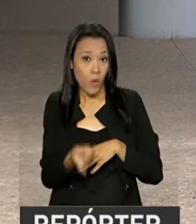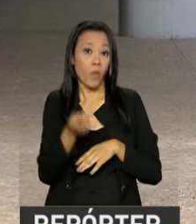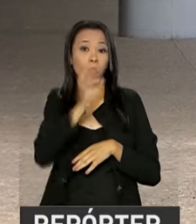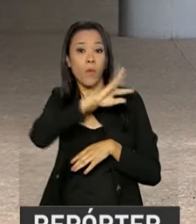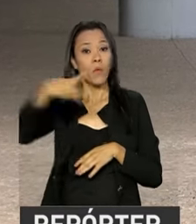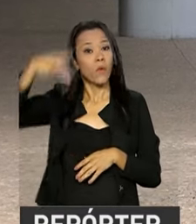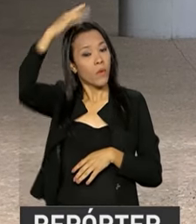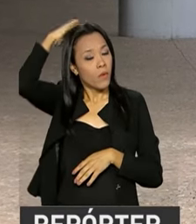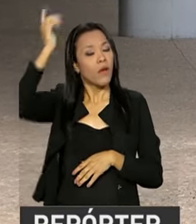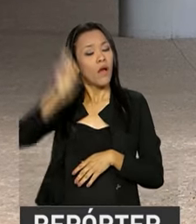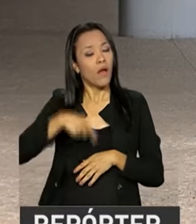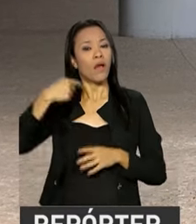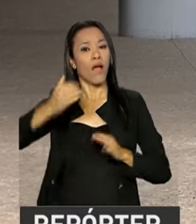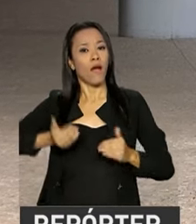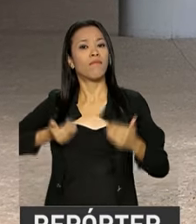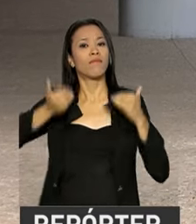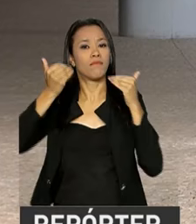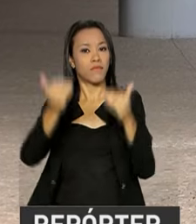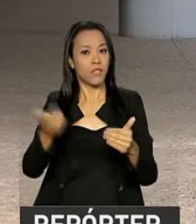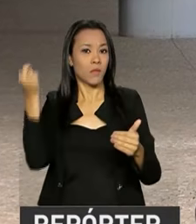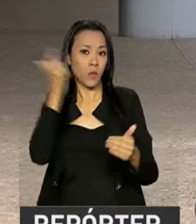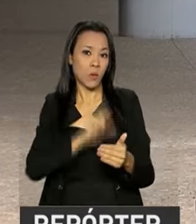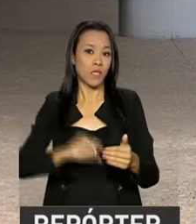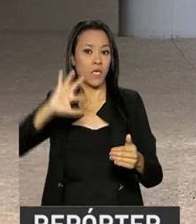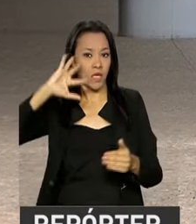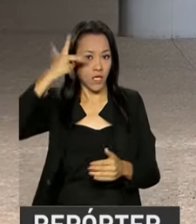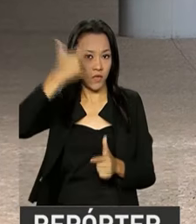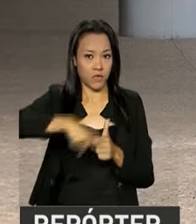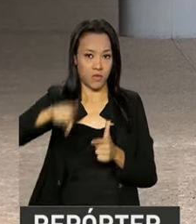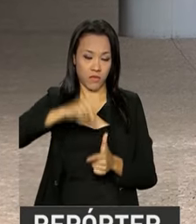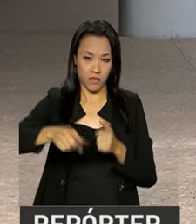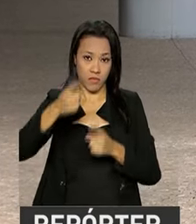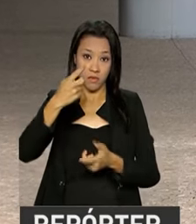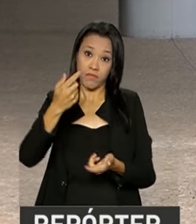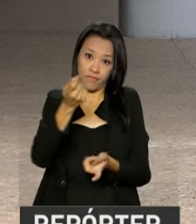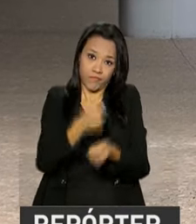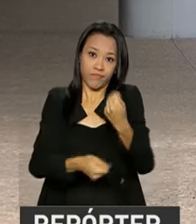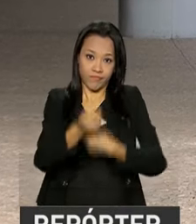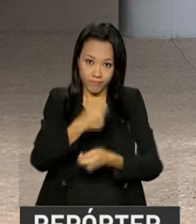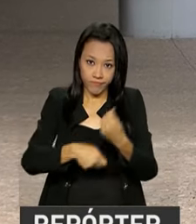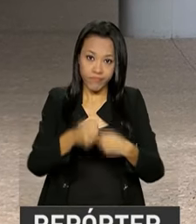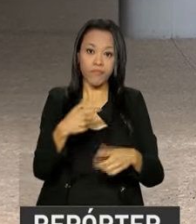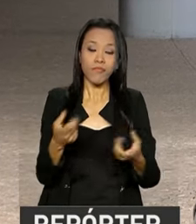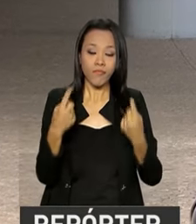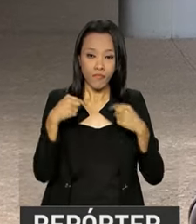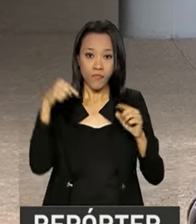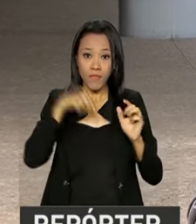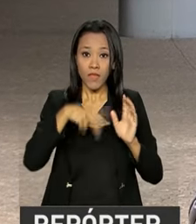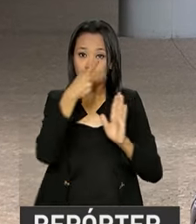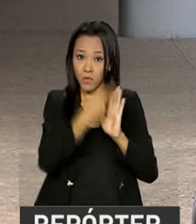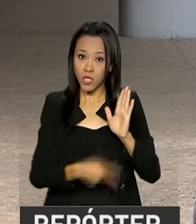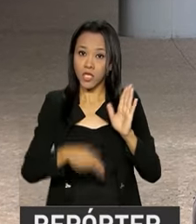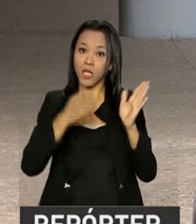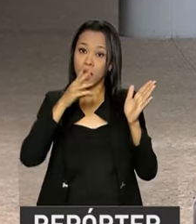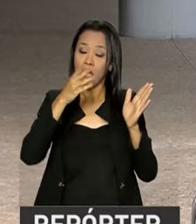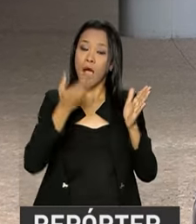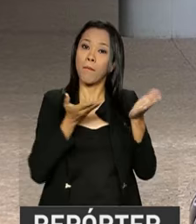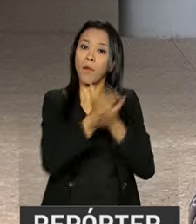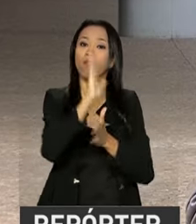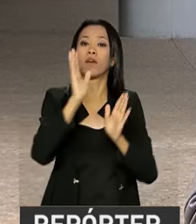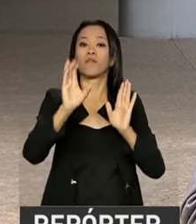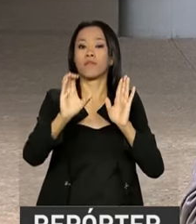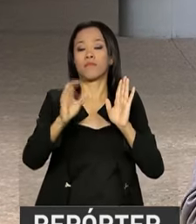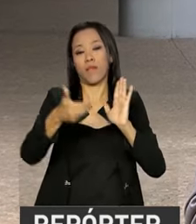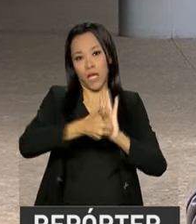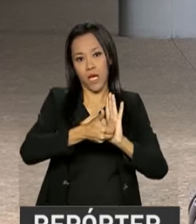avanço para superar a crise econômica brasileira a gente lembra que agora esse projeto depois de aprovado na Câmara dos Deputados ele ainda Precisa